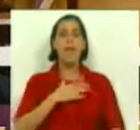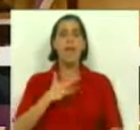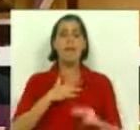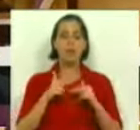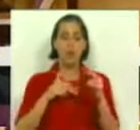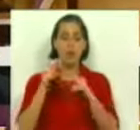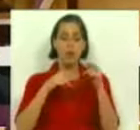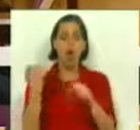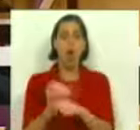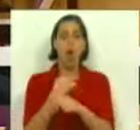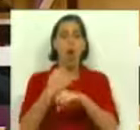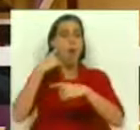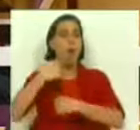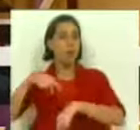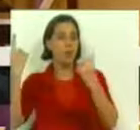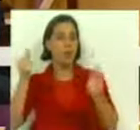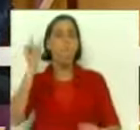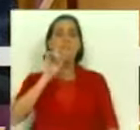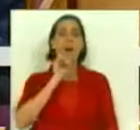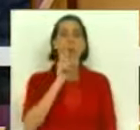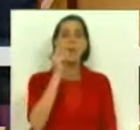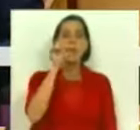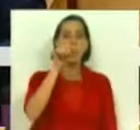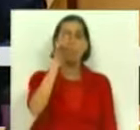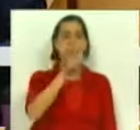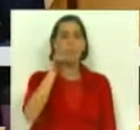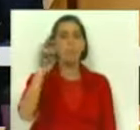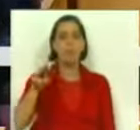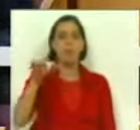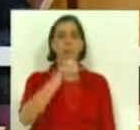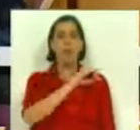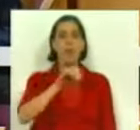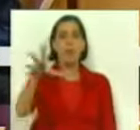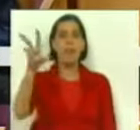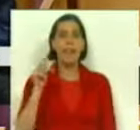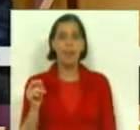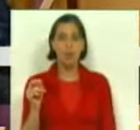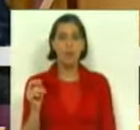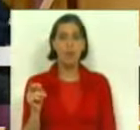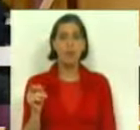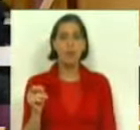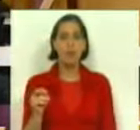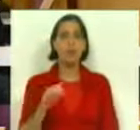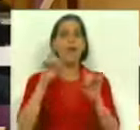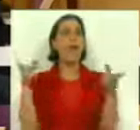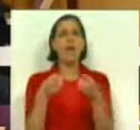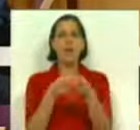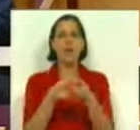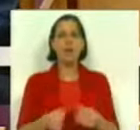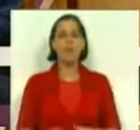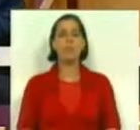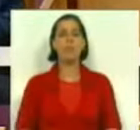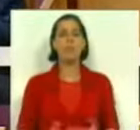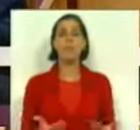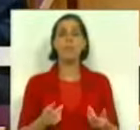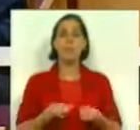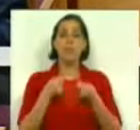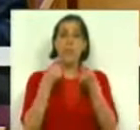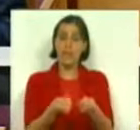empresas construtoras em obras públicas no valor de 3 mil milhões em 2013. Em resumo,